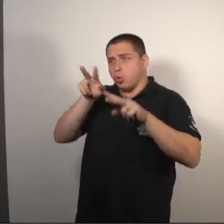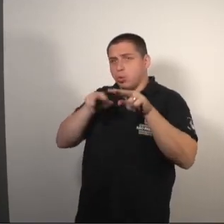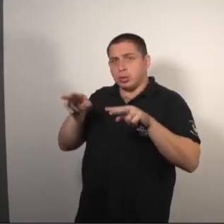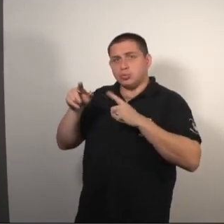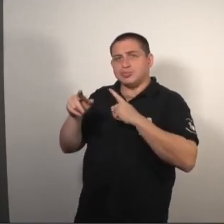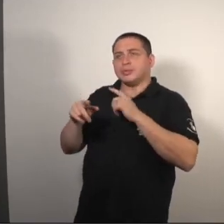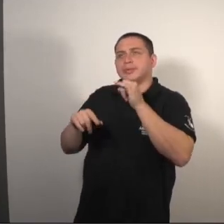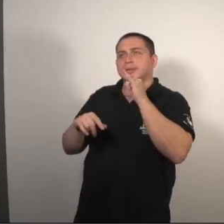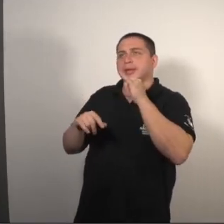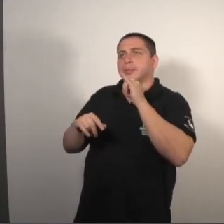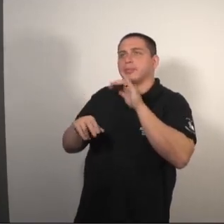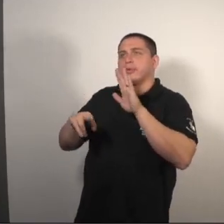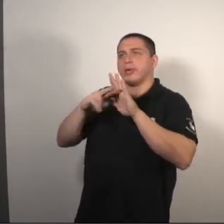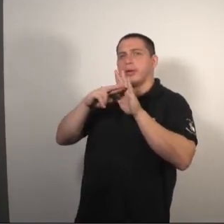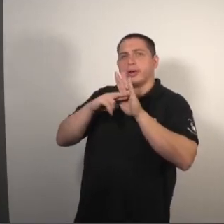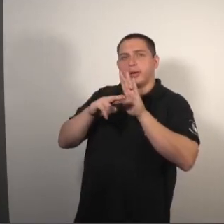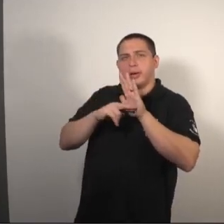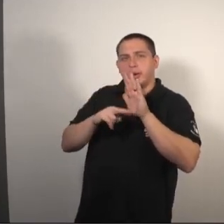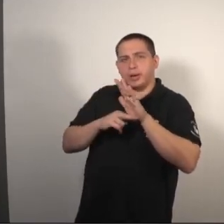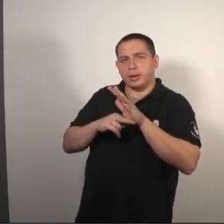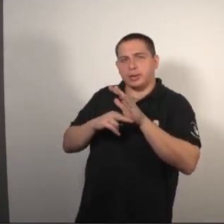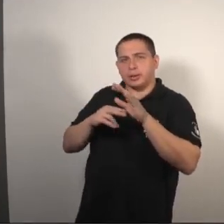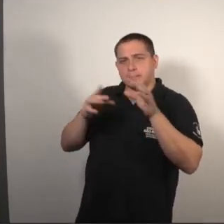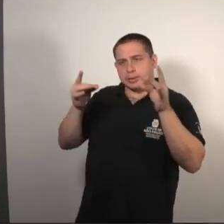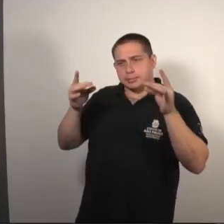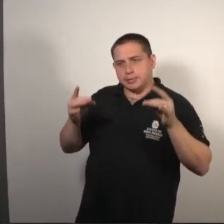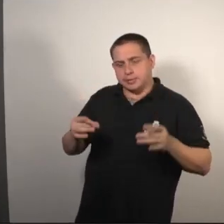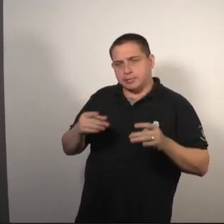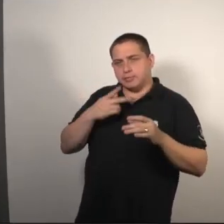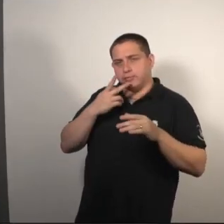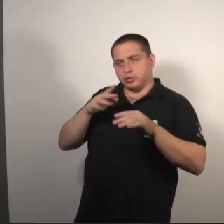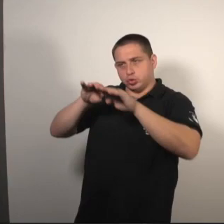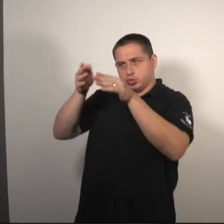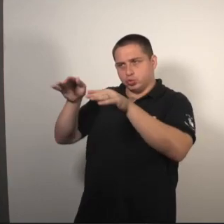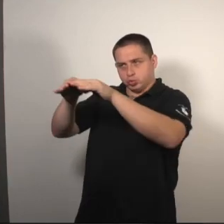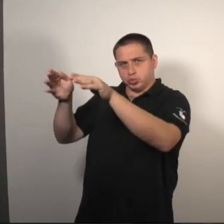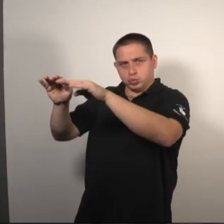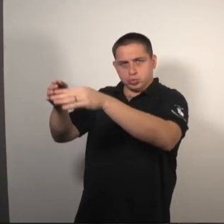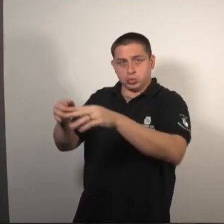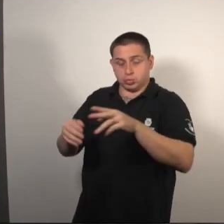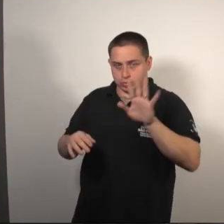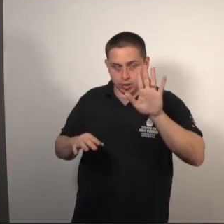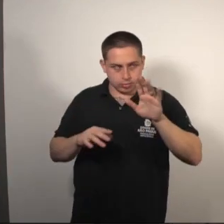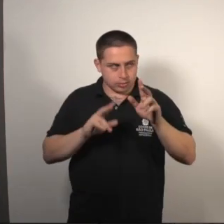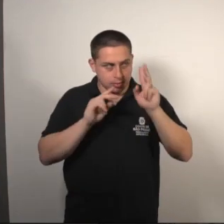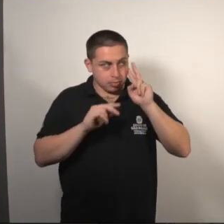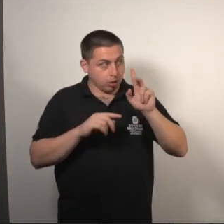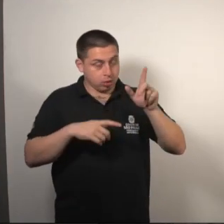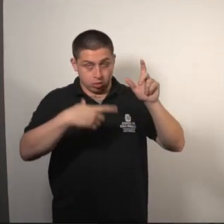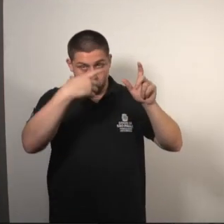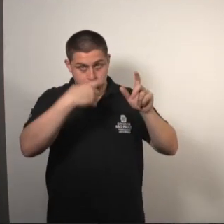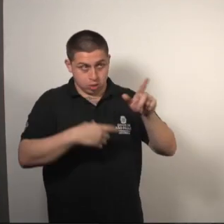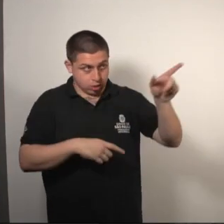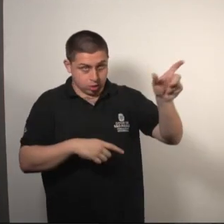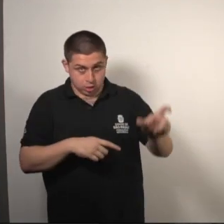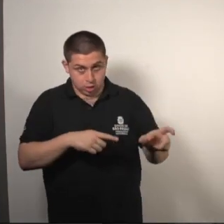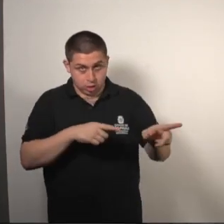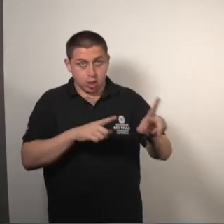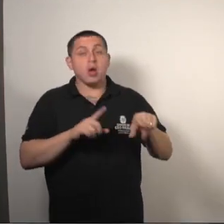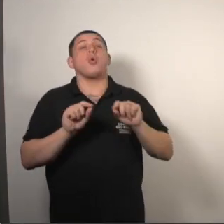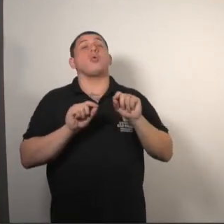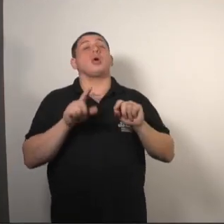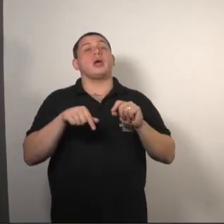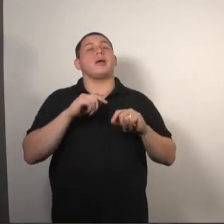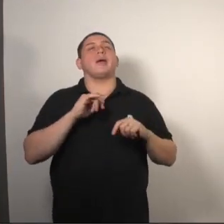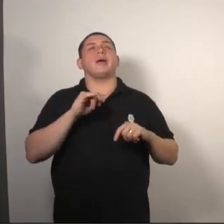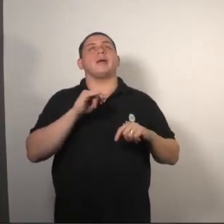têm preocupações adicionais com relação às pontes viadutas. O Marcos Monteiro, ele é professor de pós-graduação em estrutura, né? Então, quando ele fala alguma coisa assim, como se ele estivesse